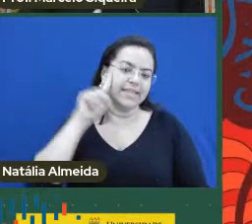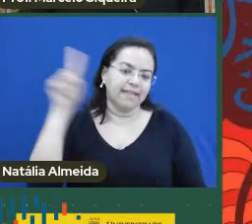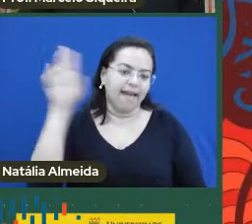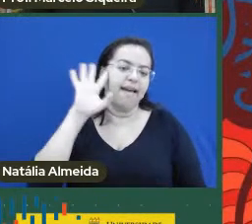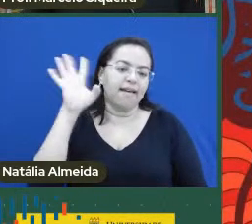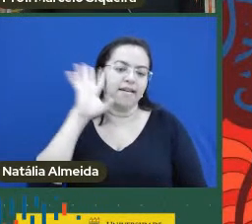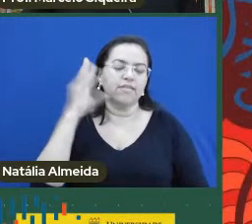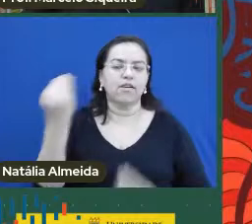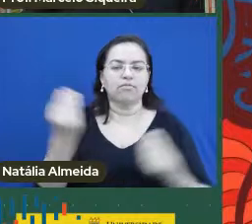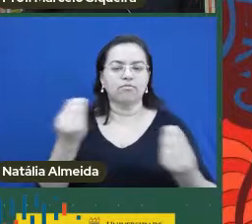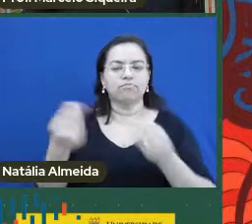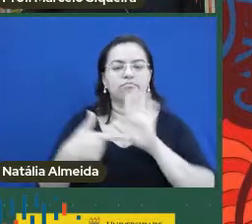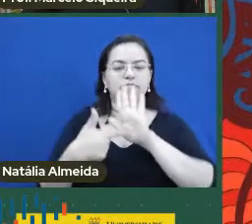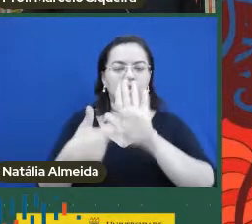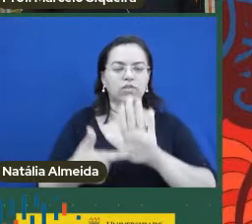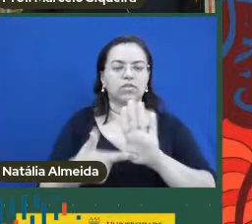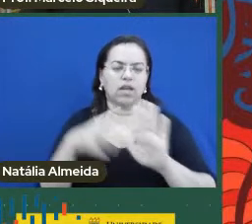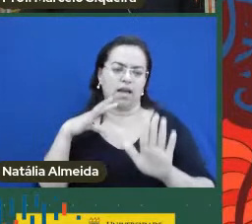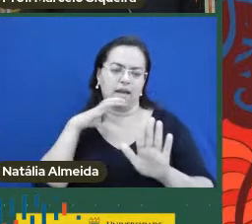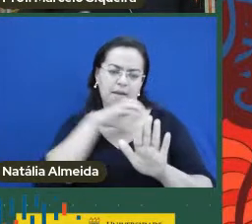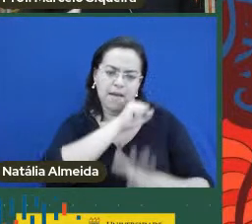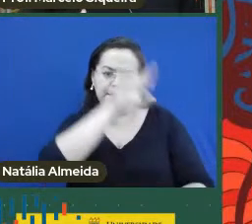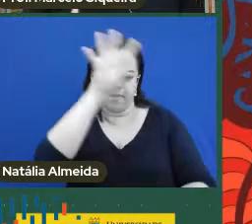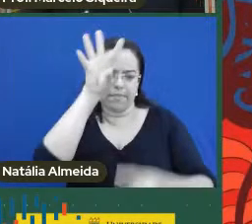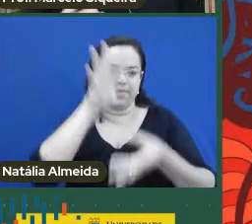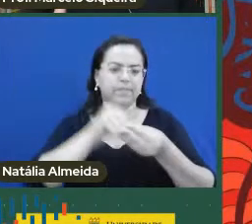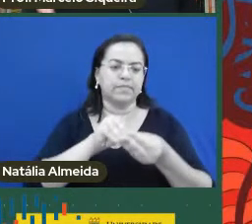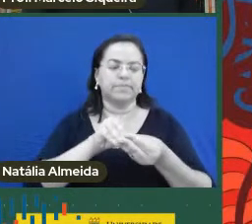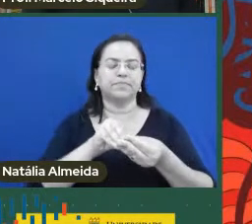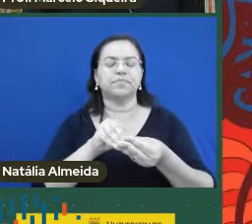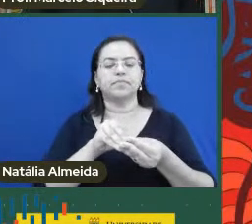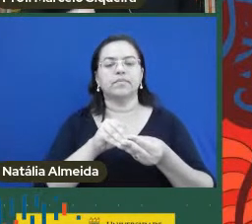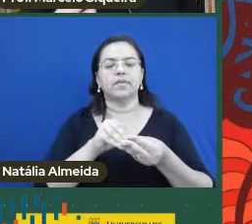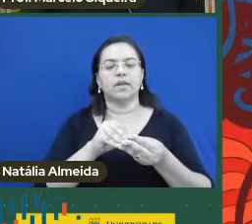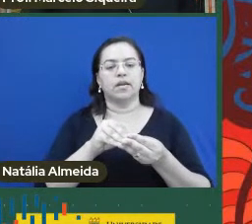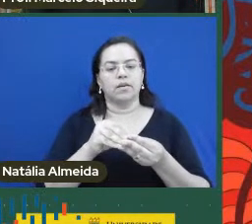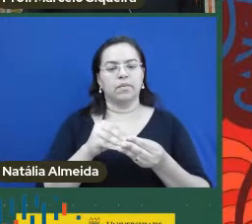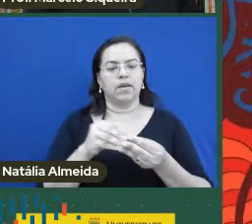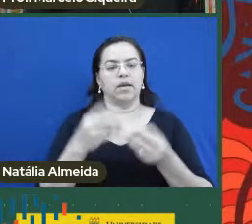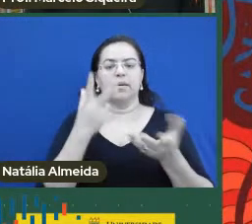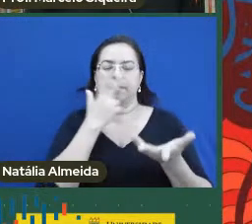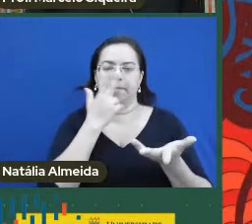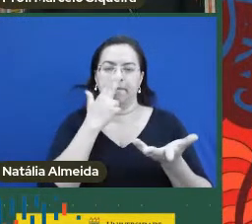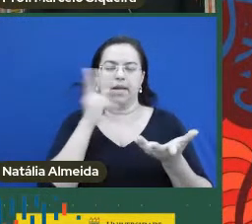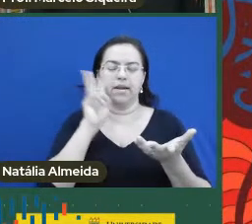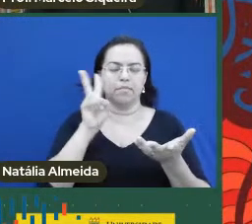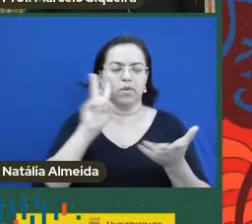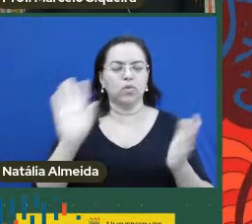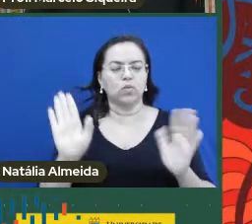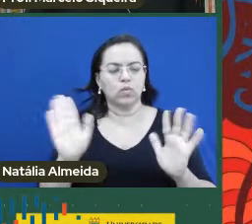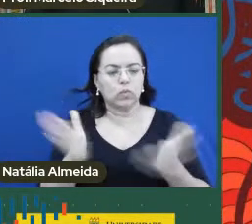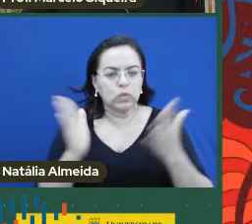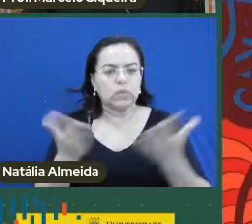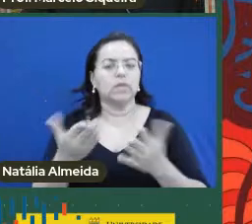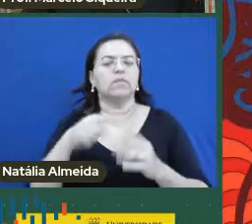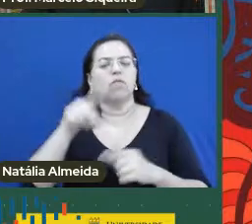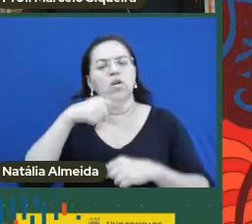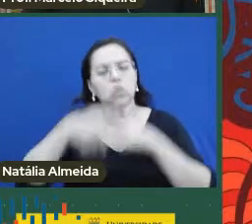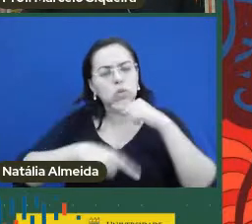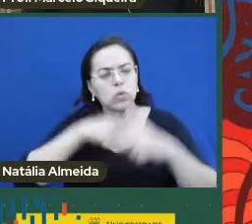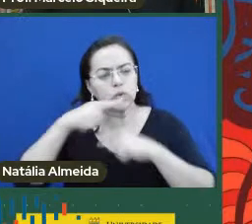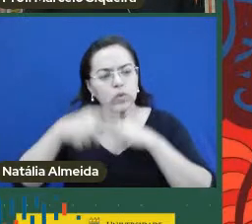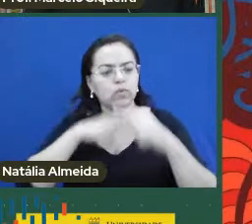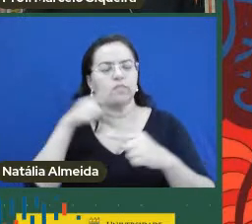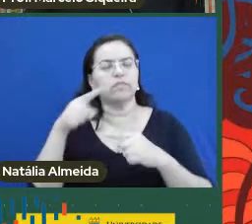fazer um panorama muito rápido, apenas para, né, suscitar questões, dúvidas, questionamentos e, quem